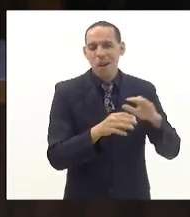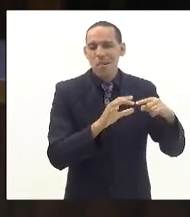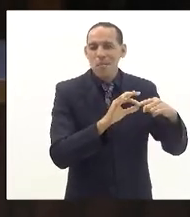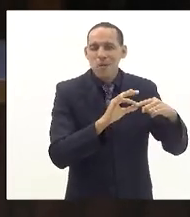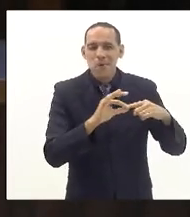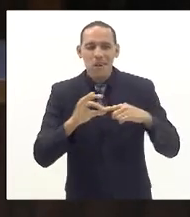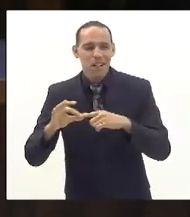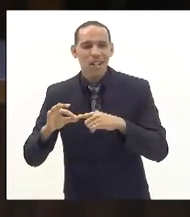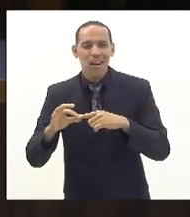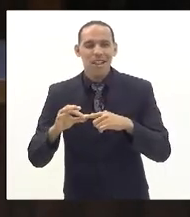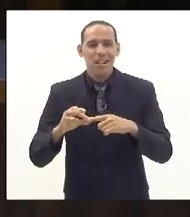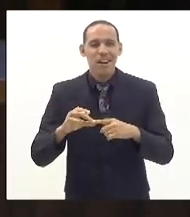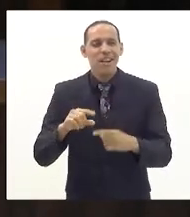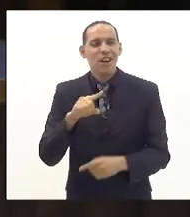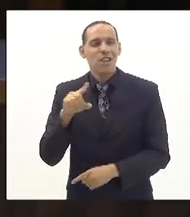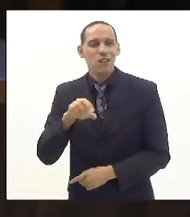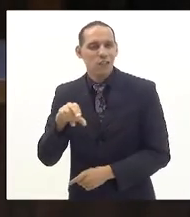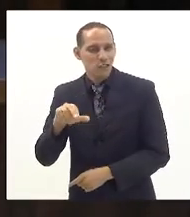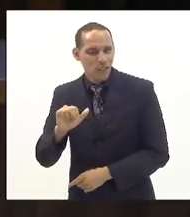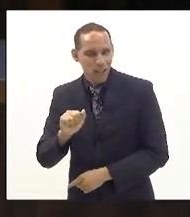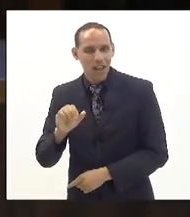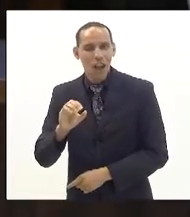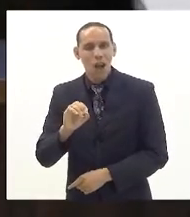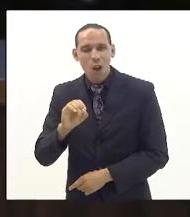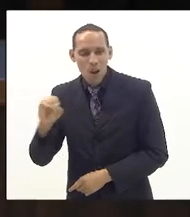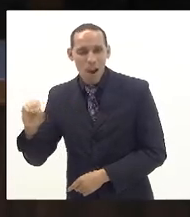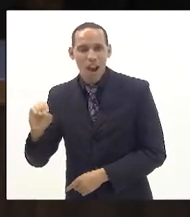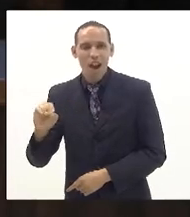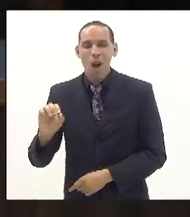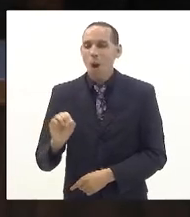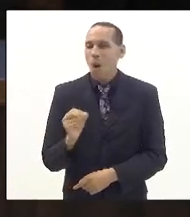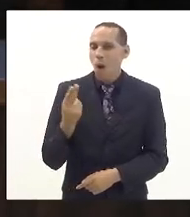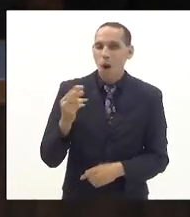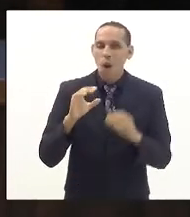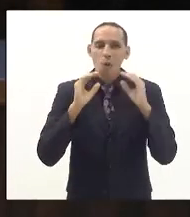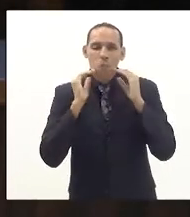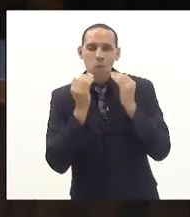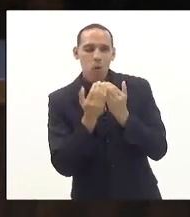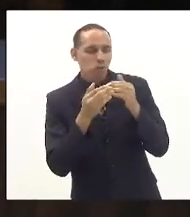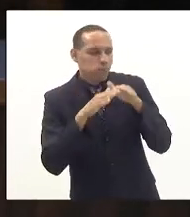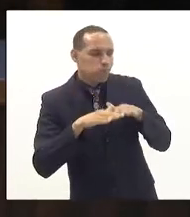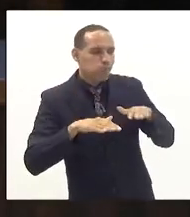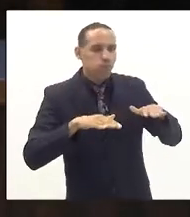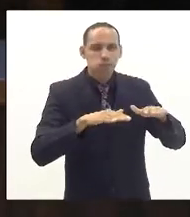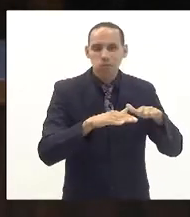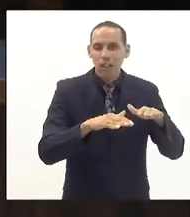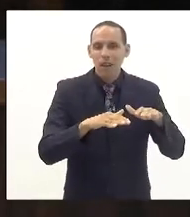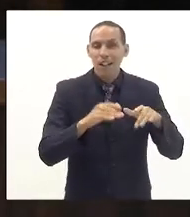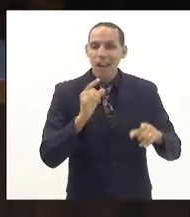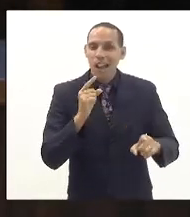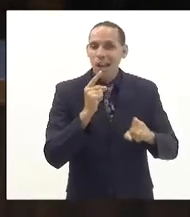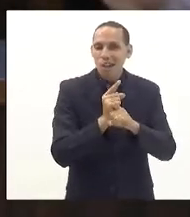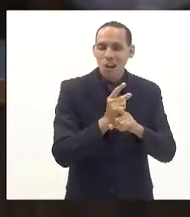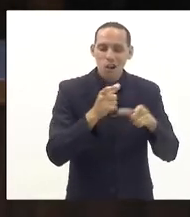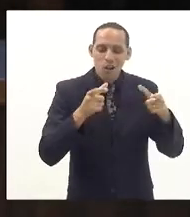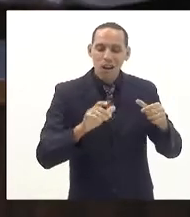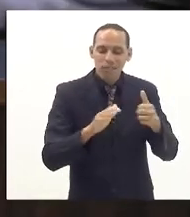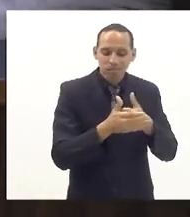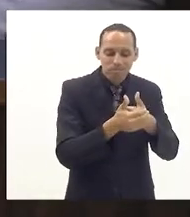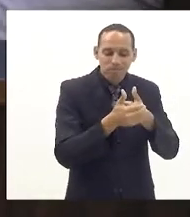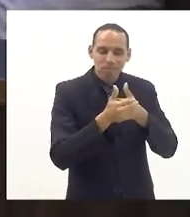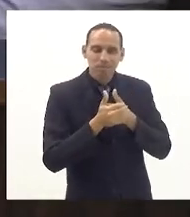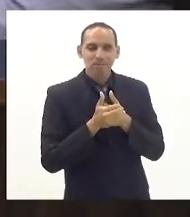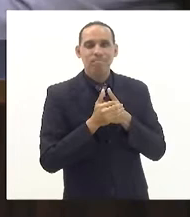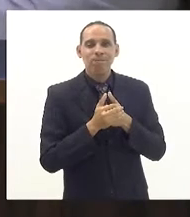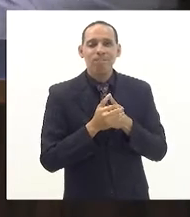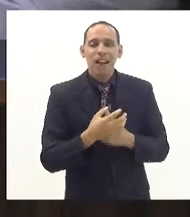da nossa Zona Oeste, das nossas comunidades, encontram um verdadeiro abrigo e se sentem